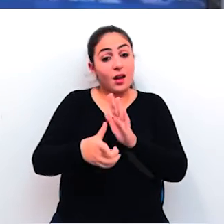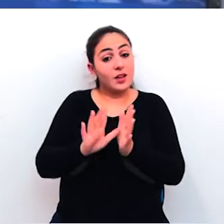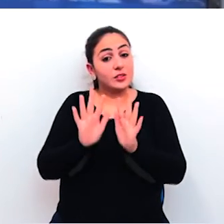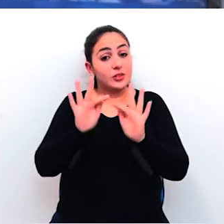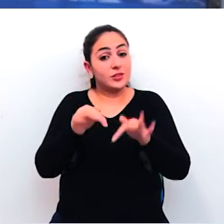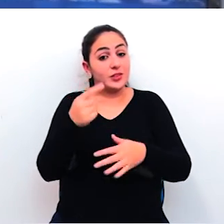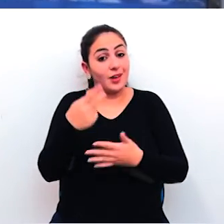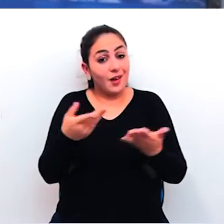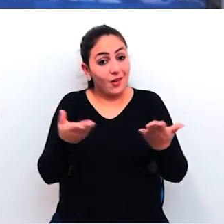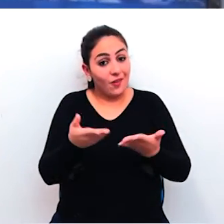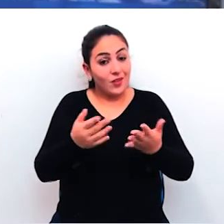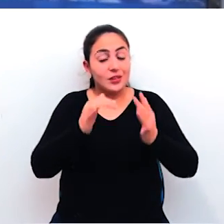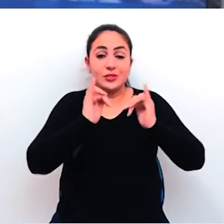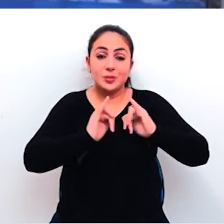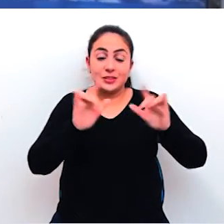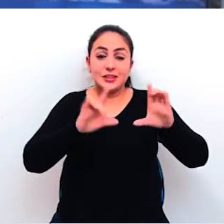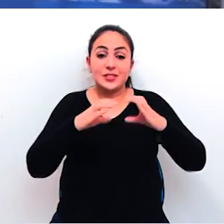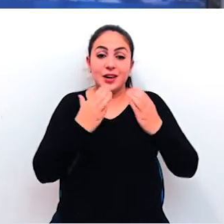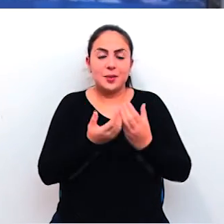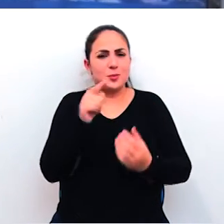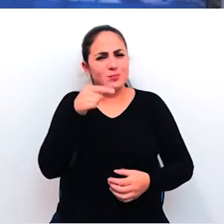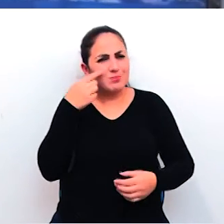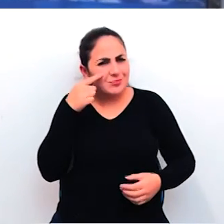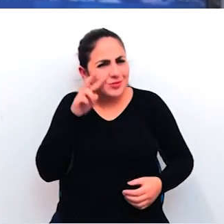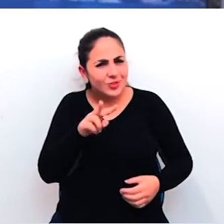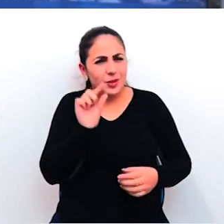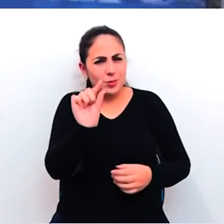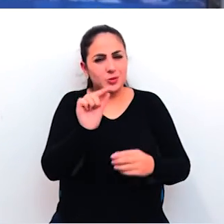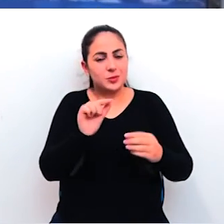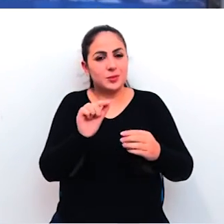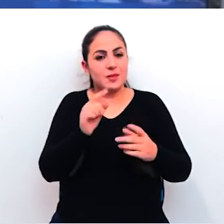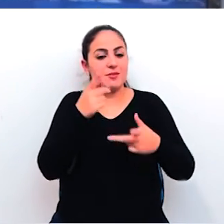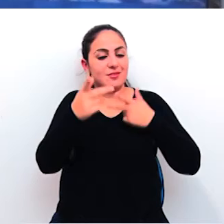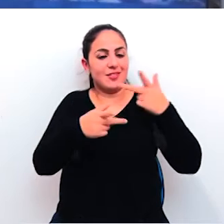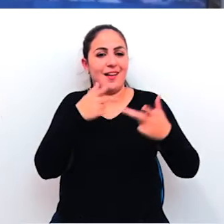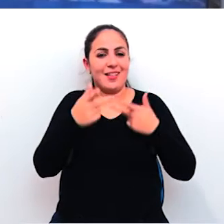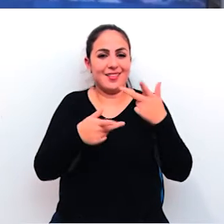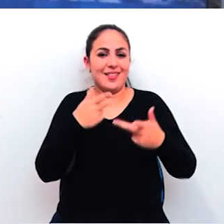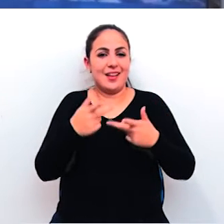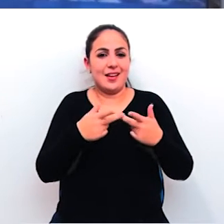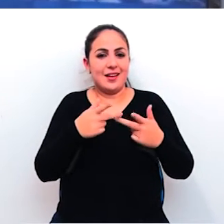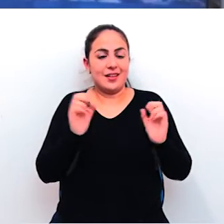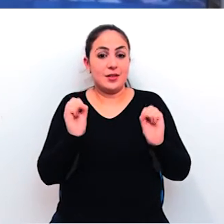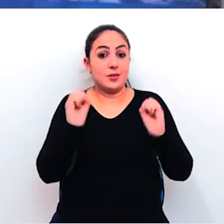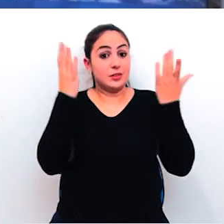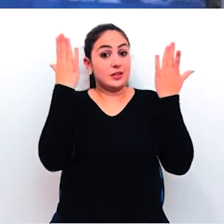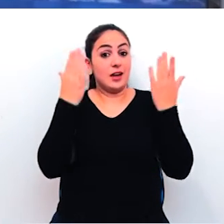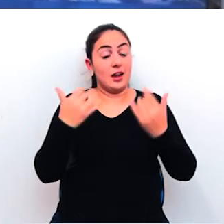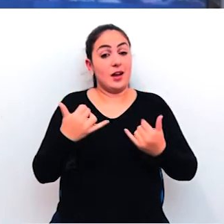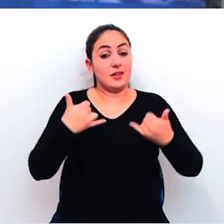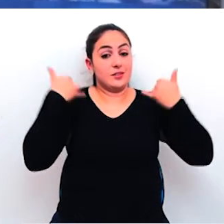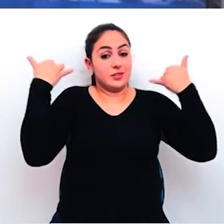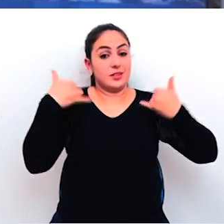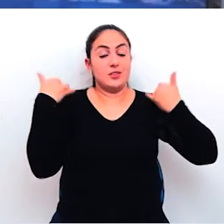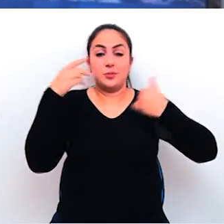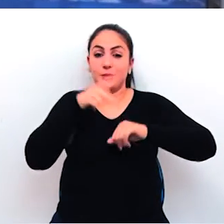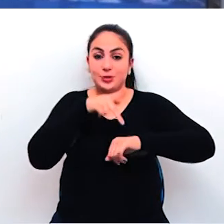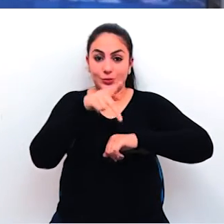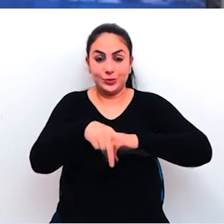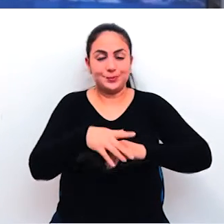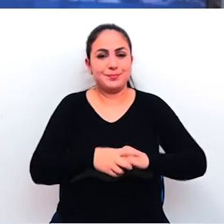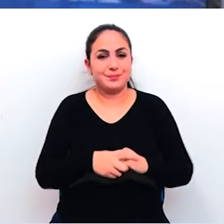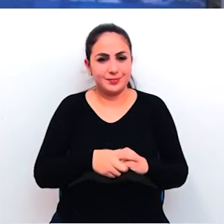antes de encerrar mas é a sua edição do jornal da câmara você vai ver mais uma pequena mensagem em comemoração ao aniversário